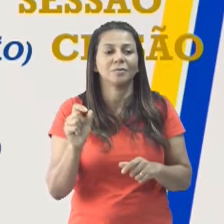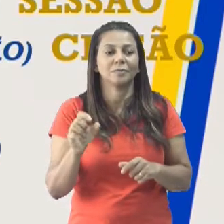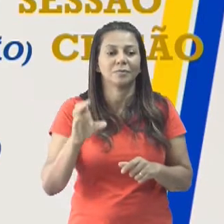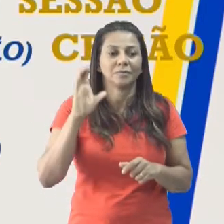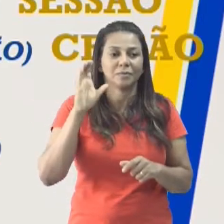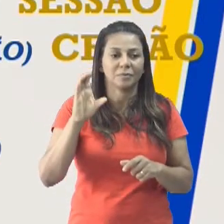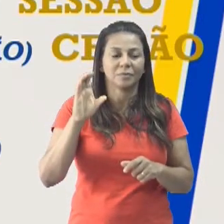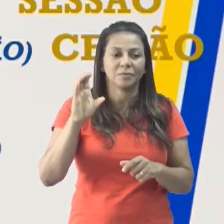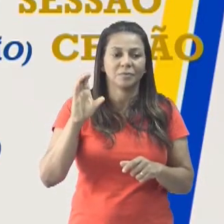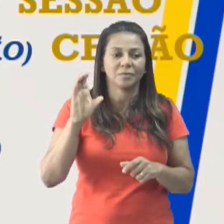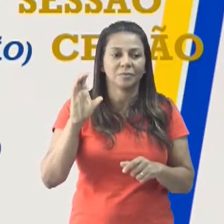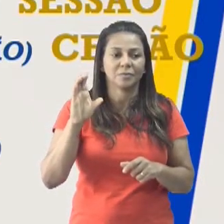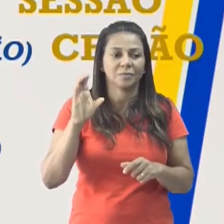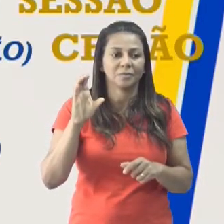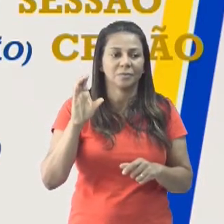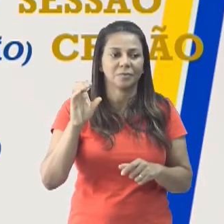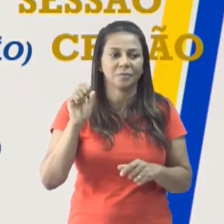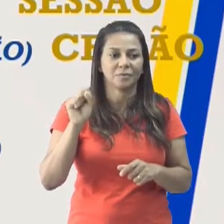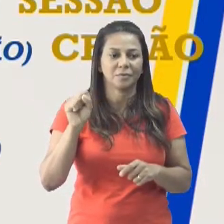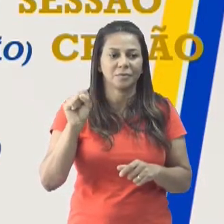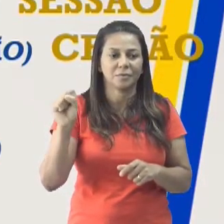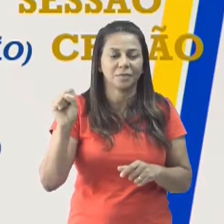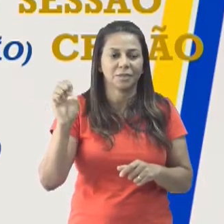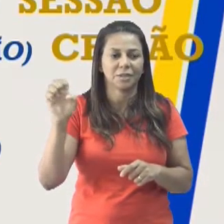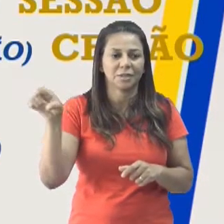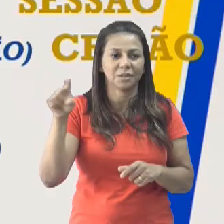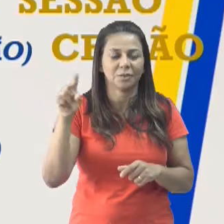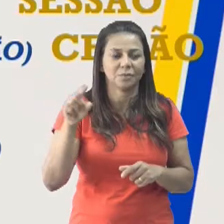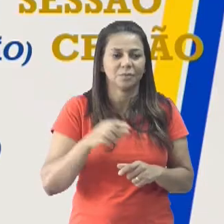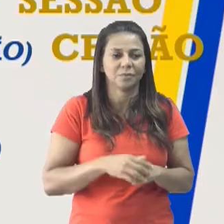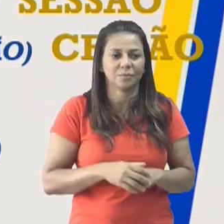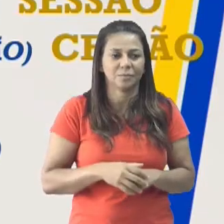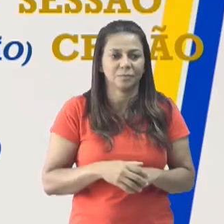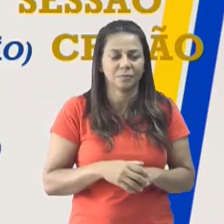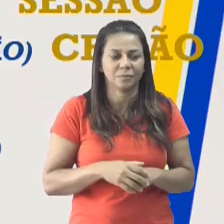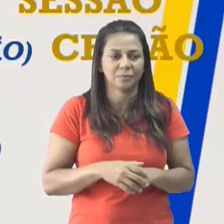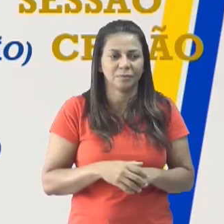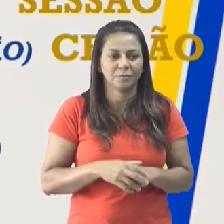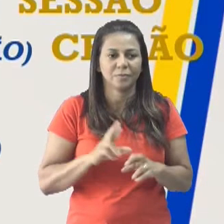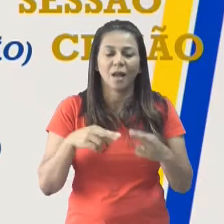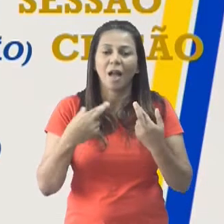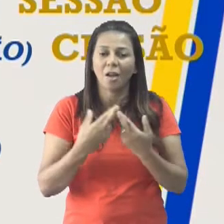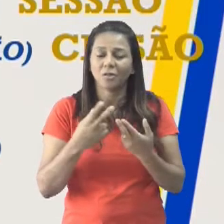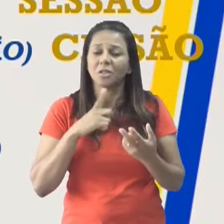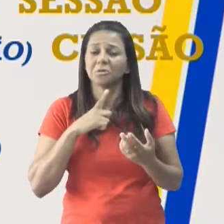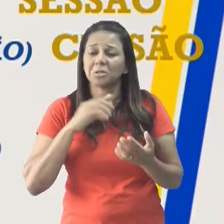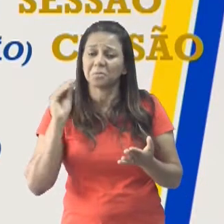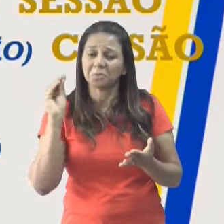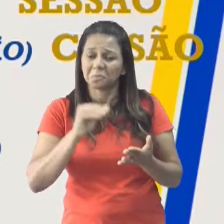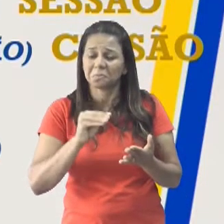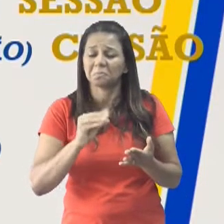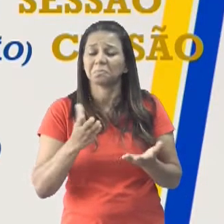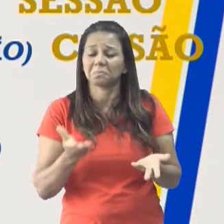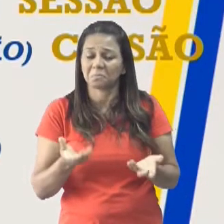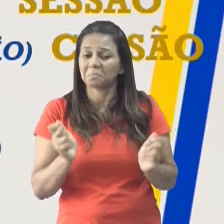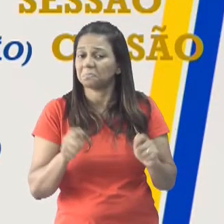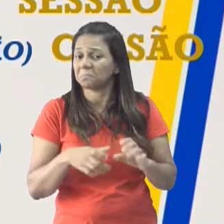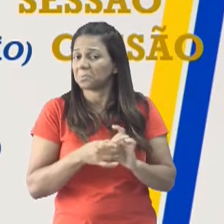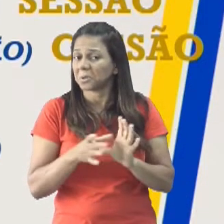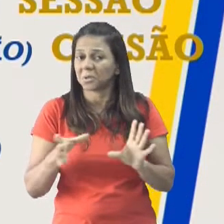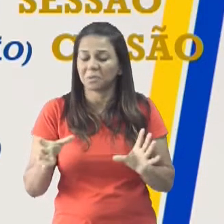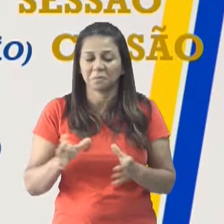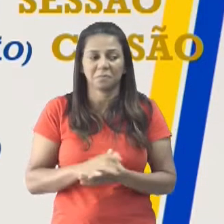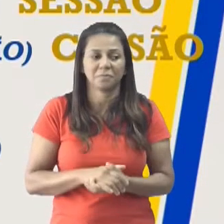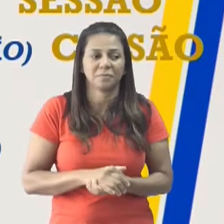de ceder. Porém, também caberia aqui, enquanto não se fizer a reunião, sessão com S e